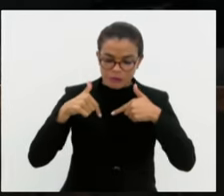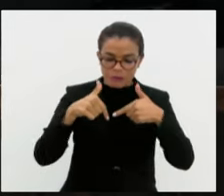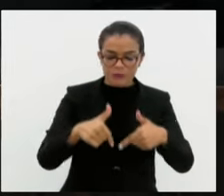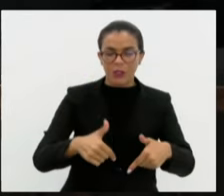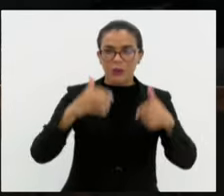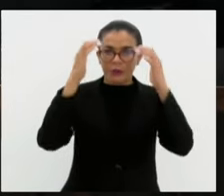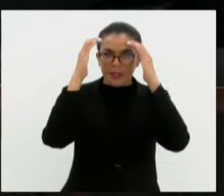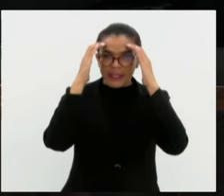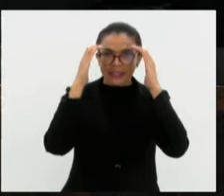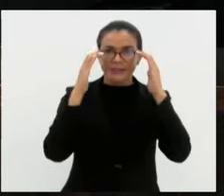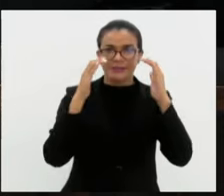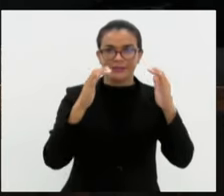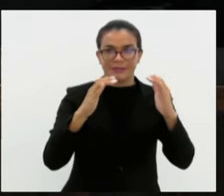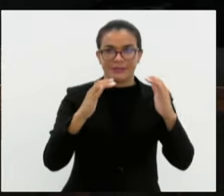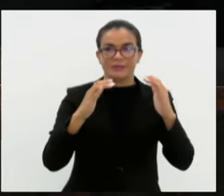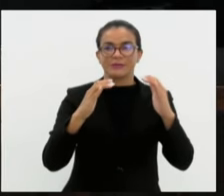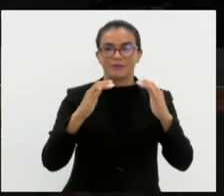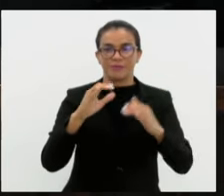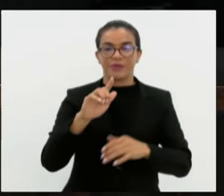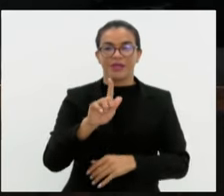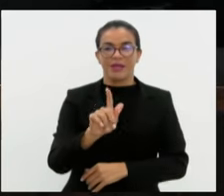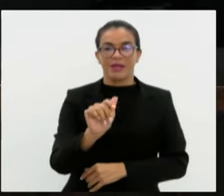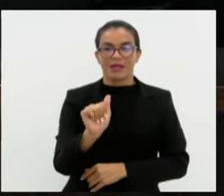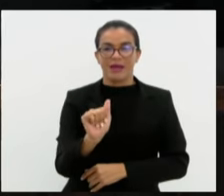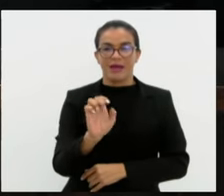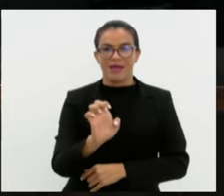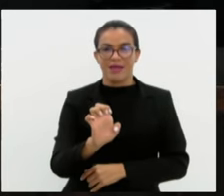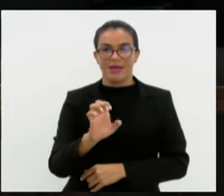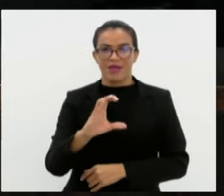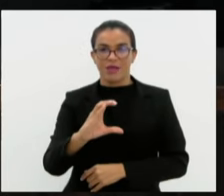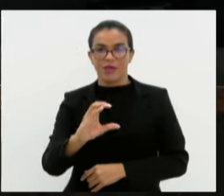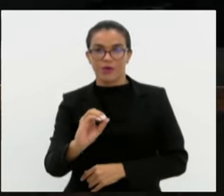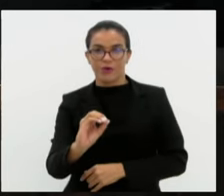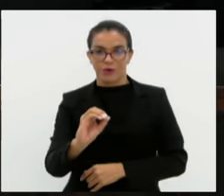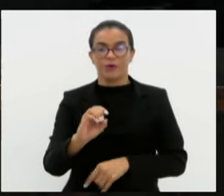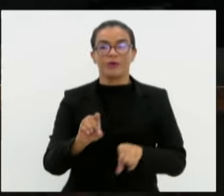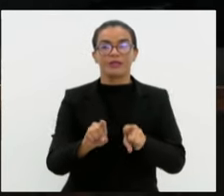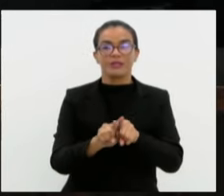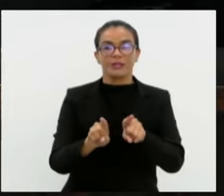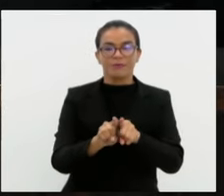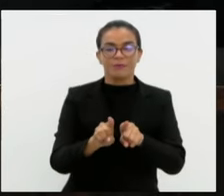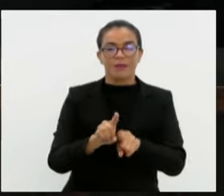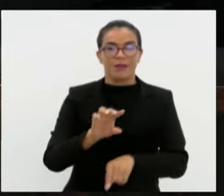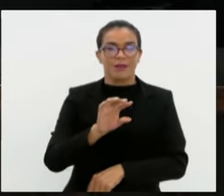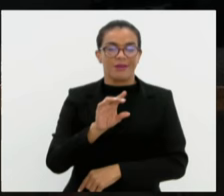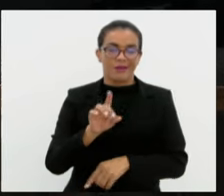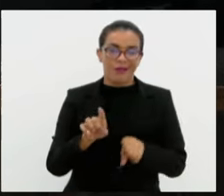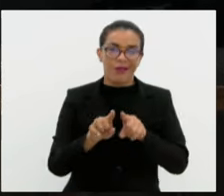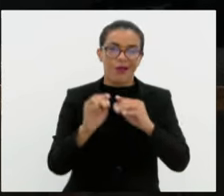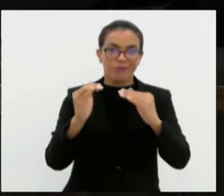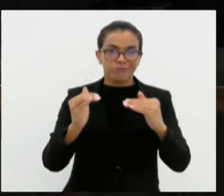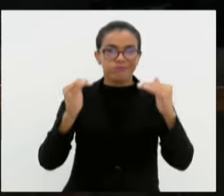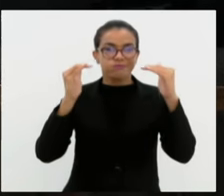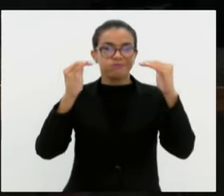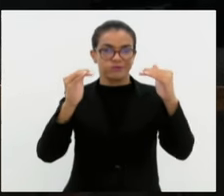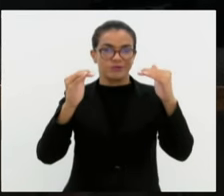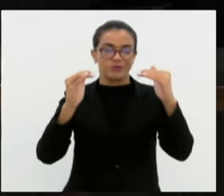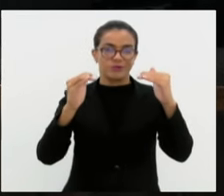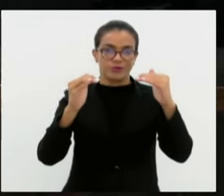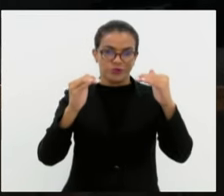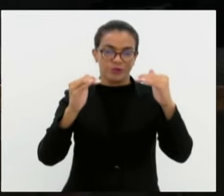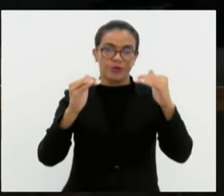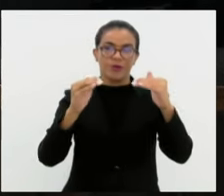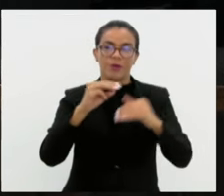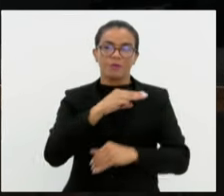não só às polícias, ao GAECO, ao Ministério Público do Estado do Rio de Janeiro, ao Poder Judiciário, ao quem ao longo do